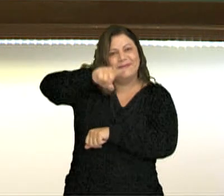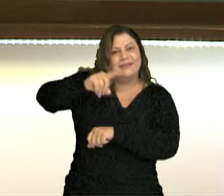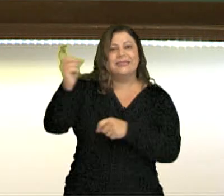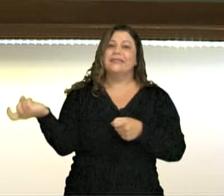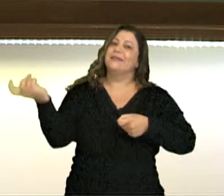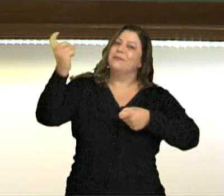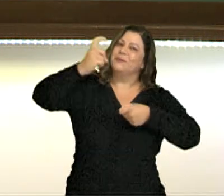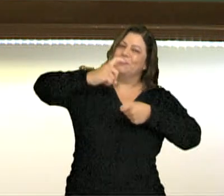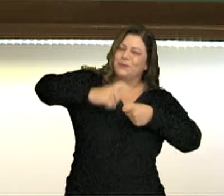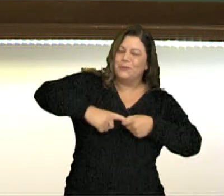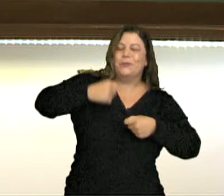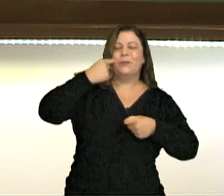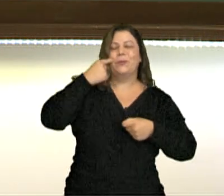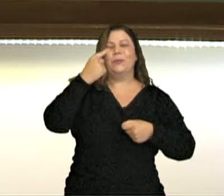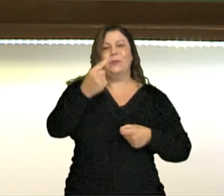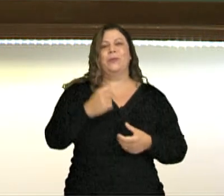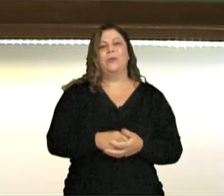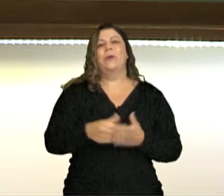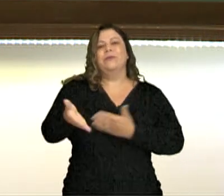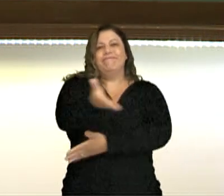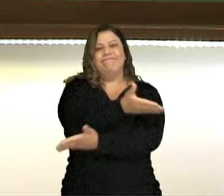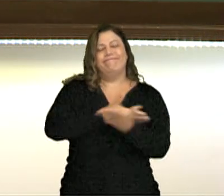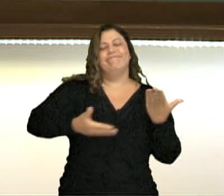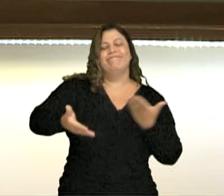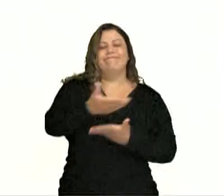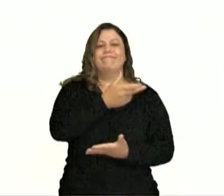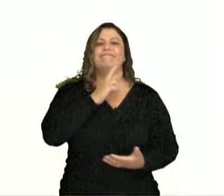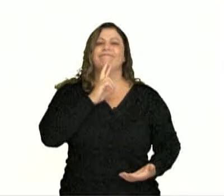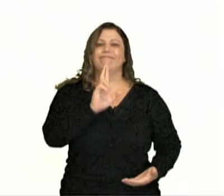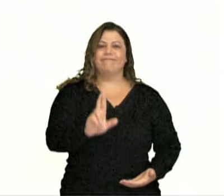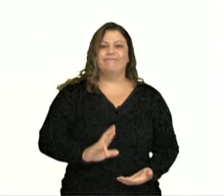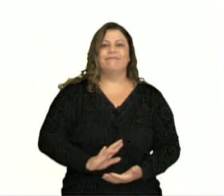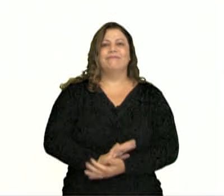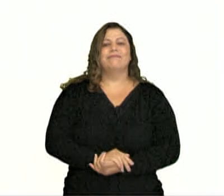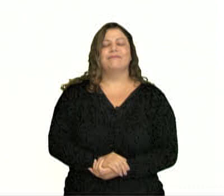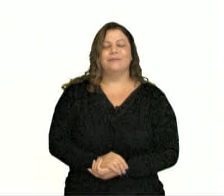a pouquinho nós voltamos para socializar essas respostas.